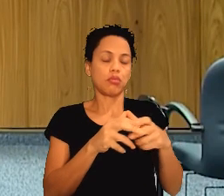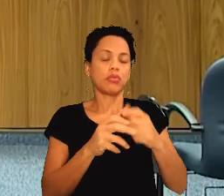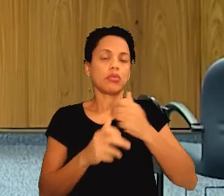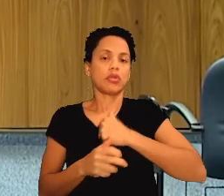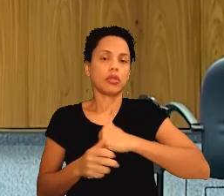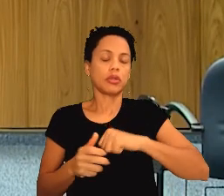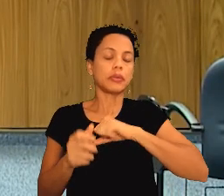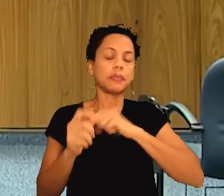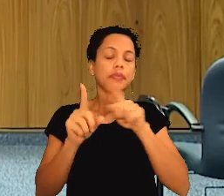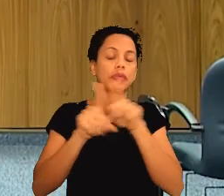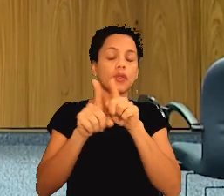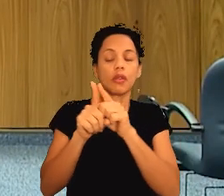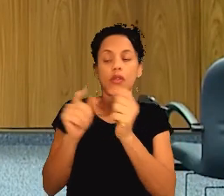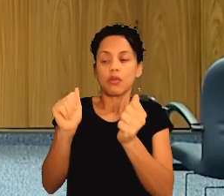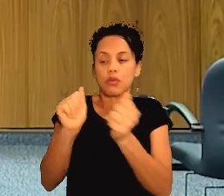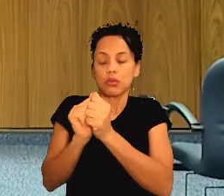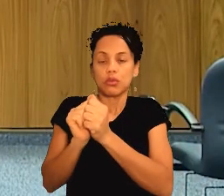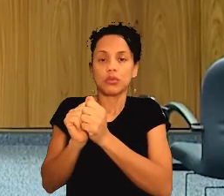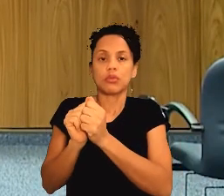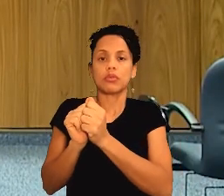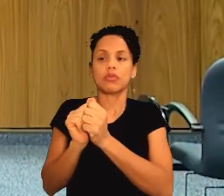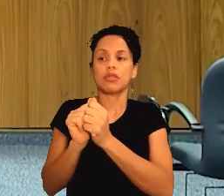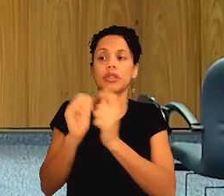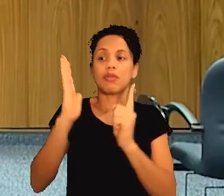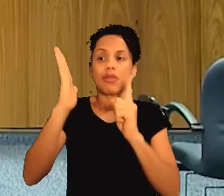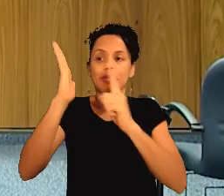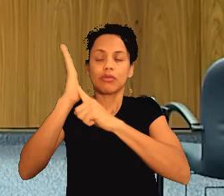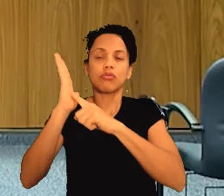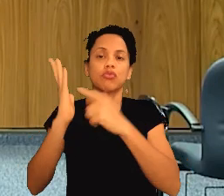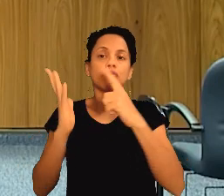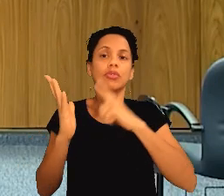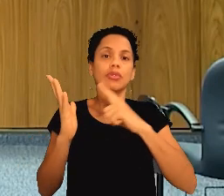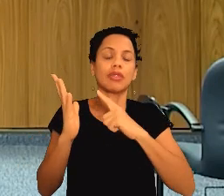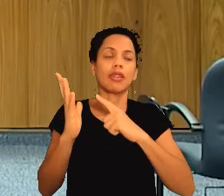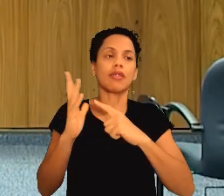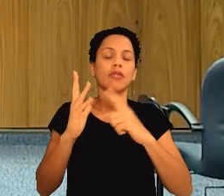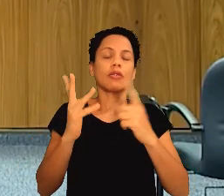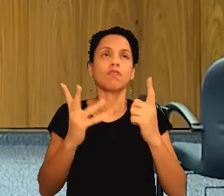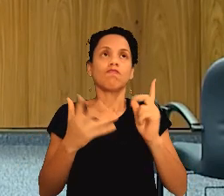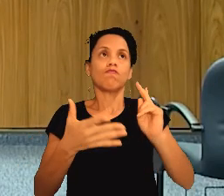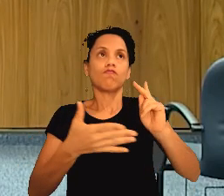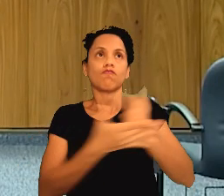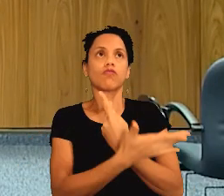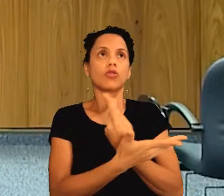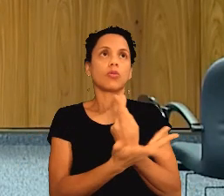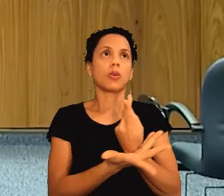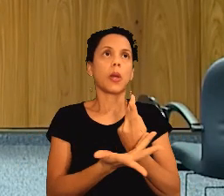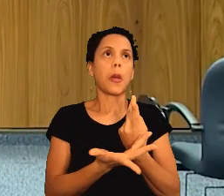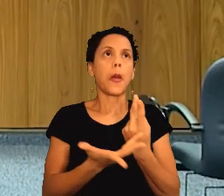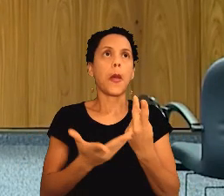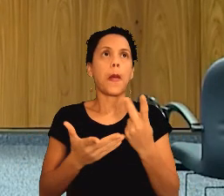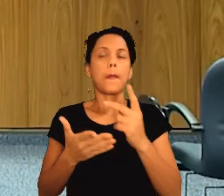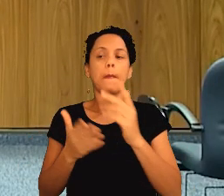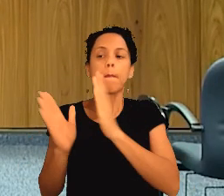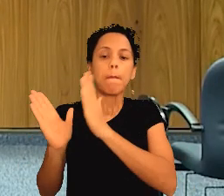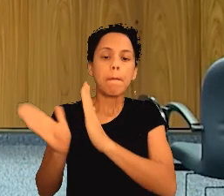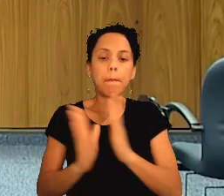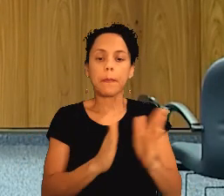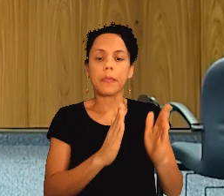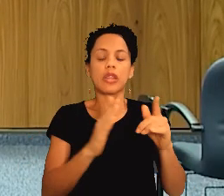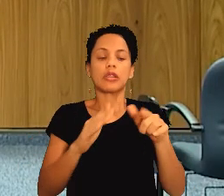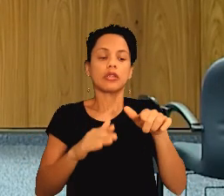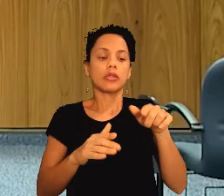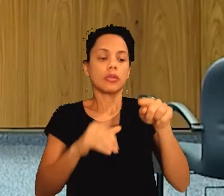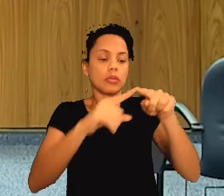resolveu se engajar em uma denúncia um pouco mais sistemática do que estava acontecendo com